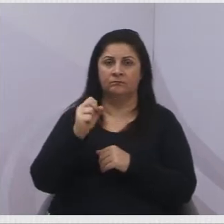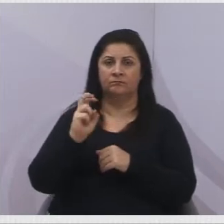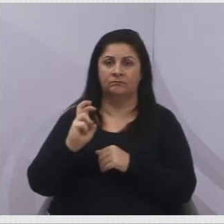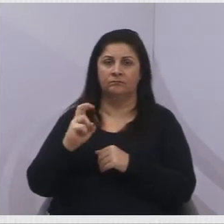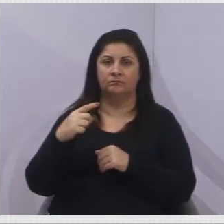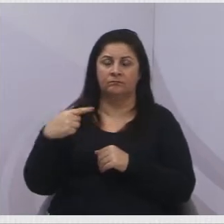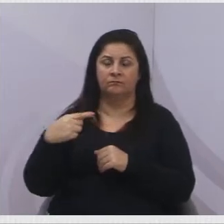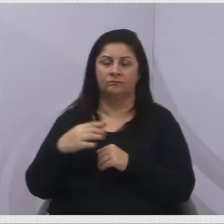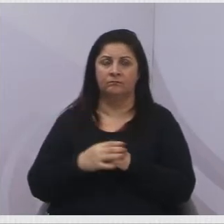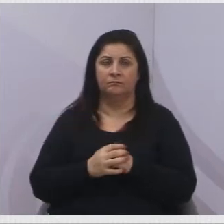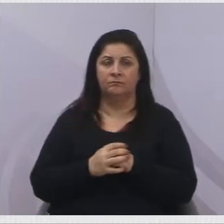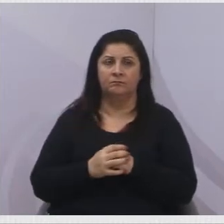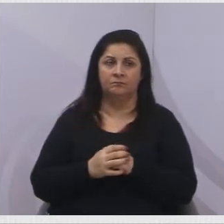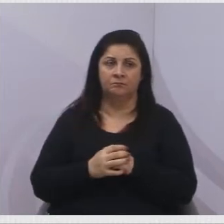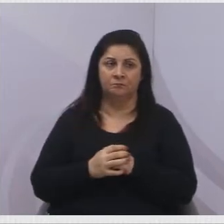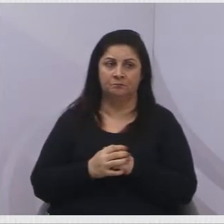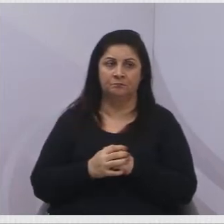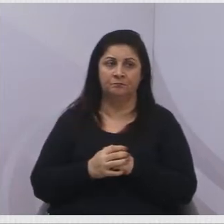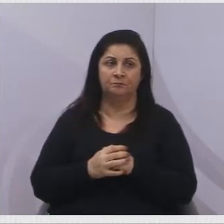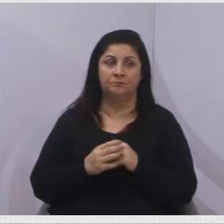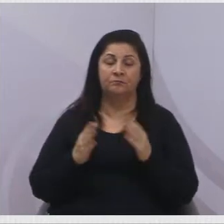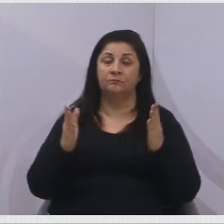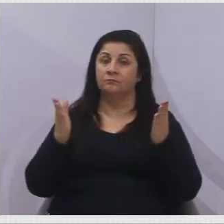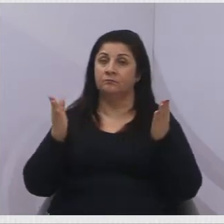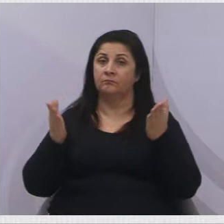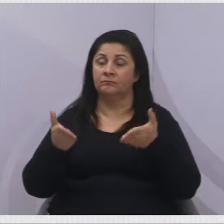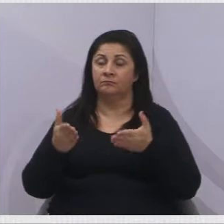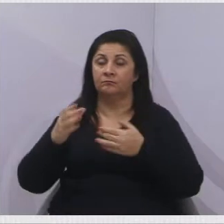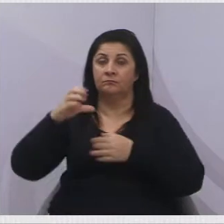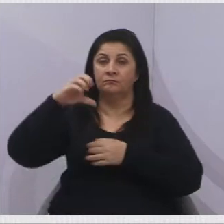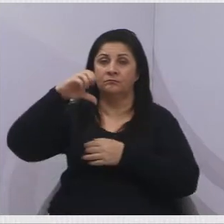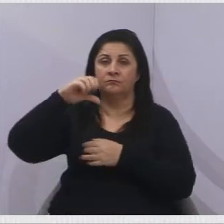no quadrimestre em 2020 para